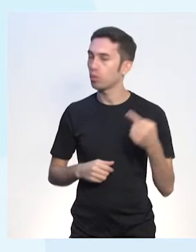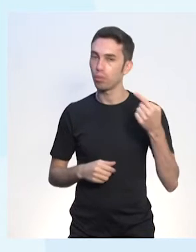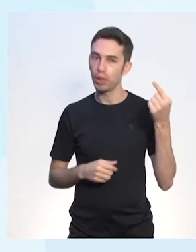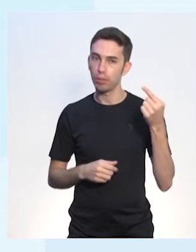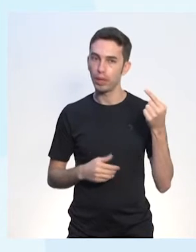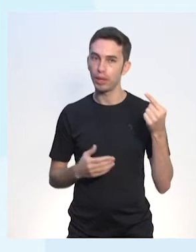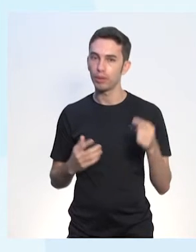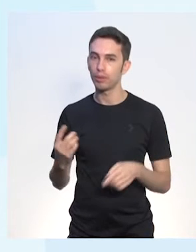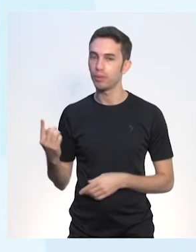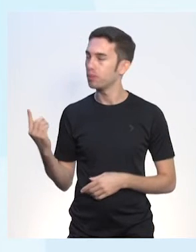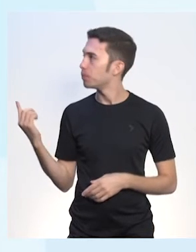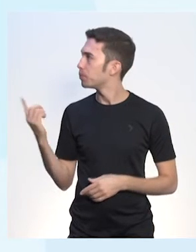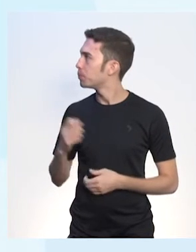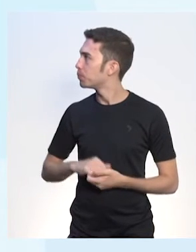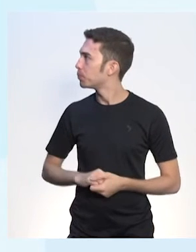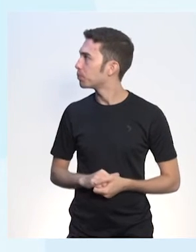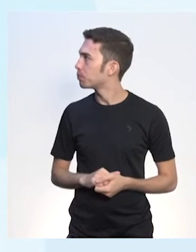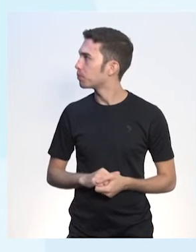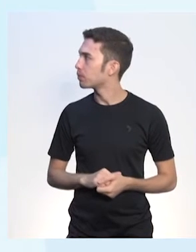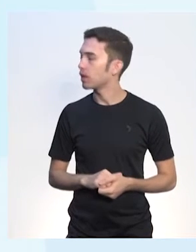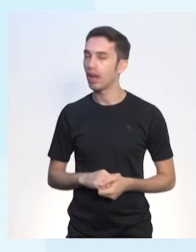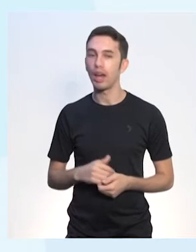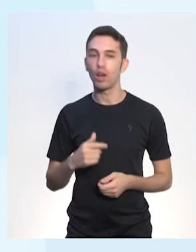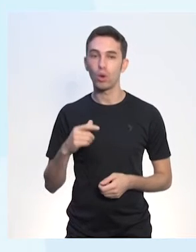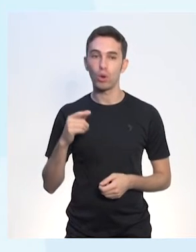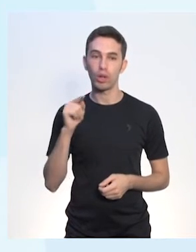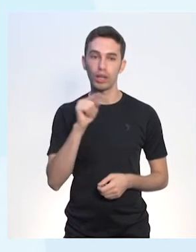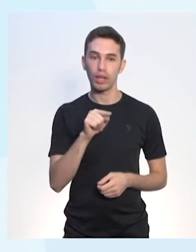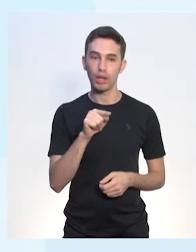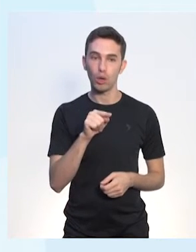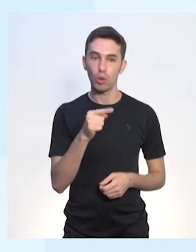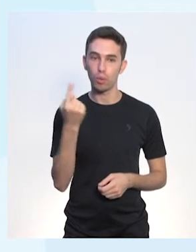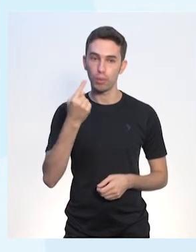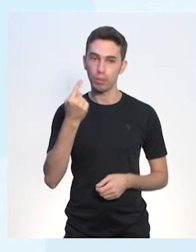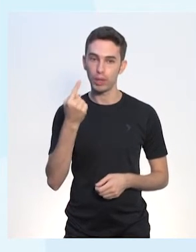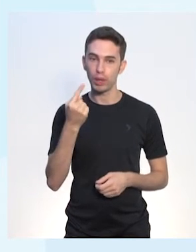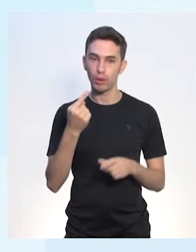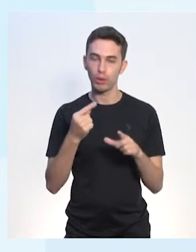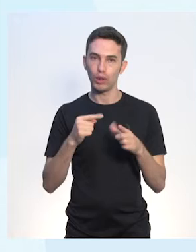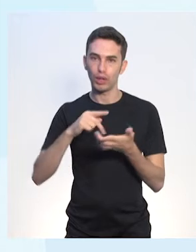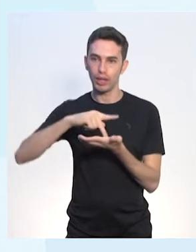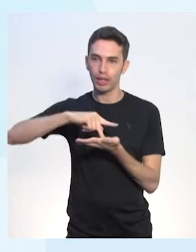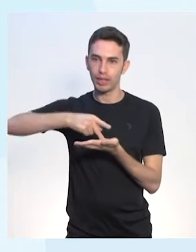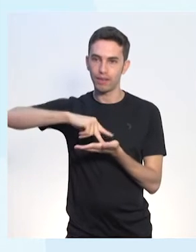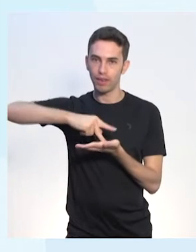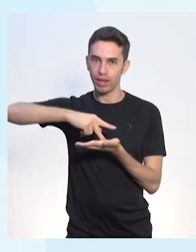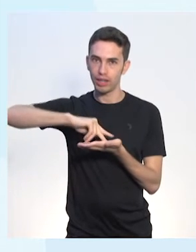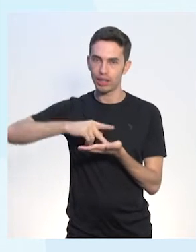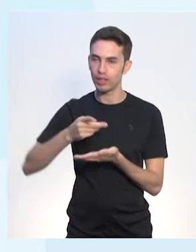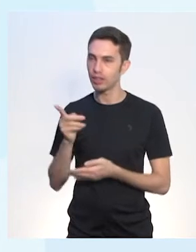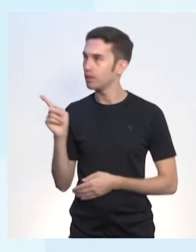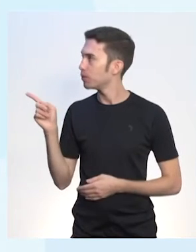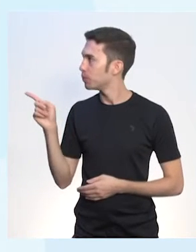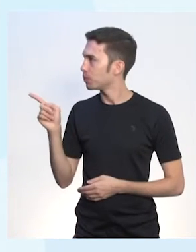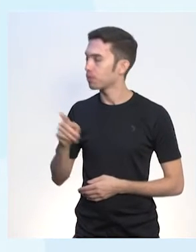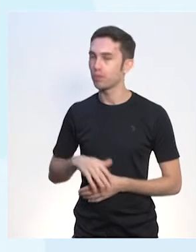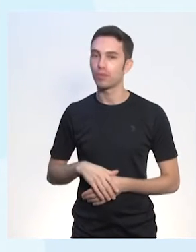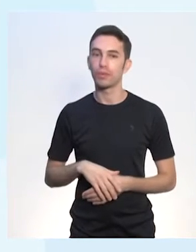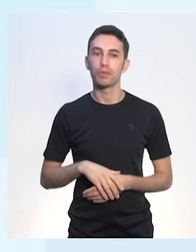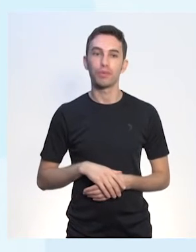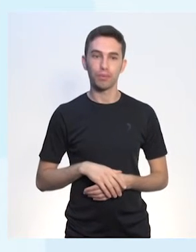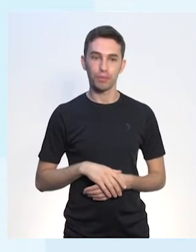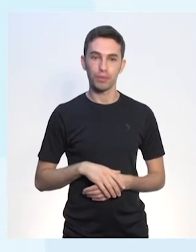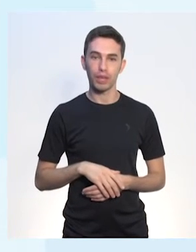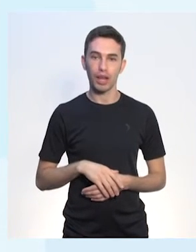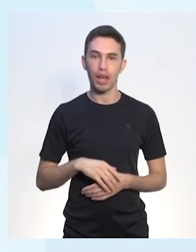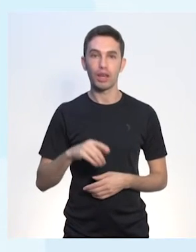eu coloquei o primeiro amigo aqui nesse vértice. Então, o ângulo em